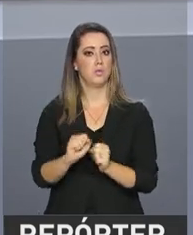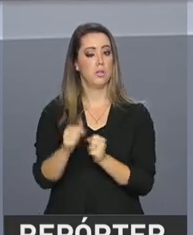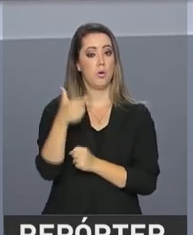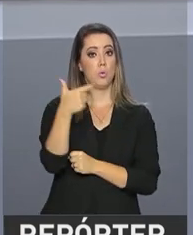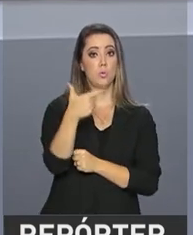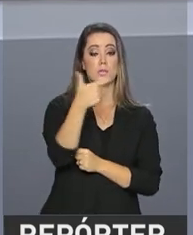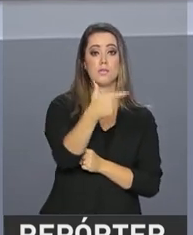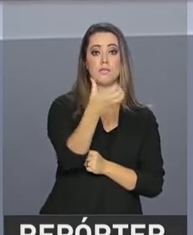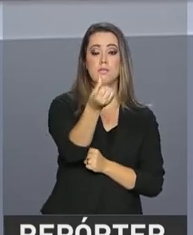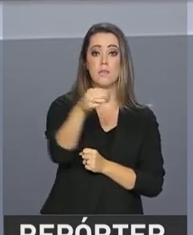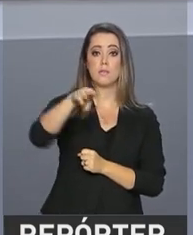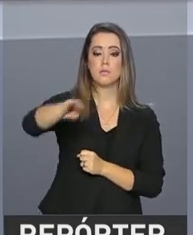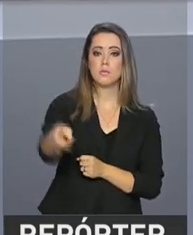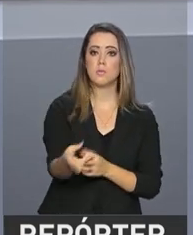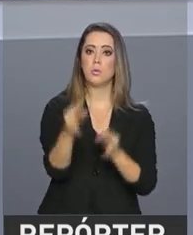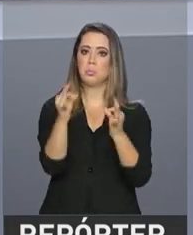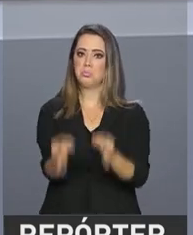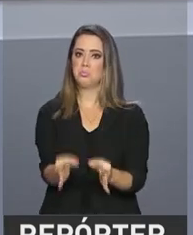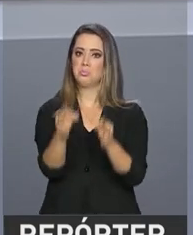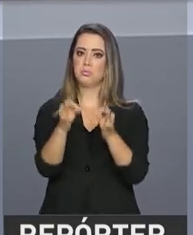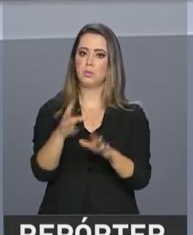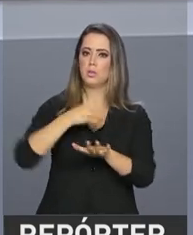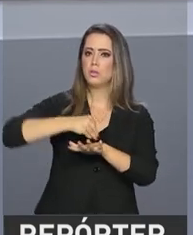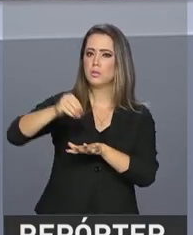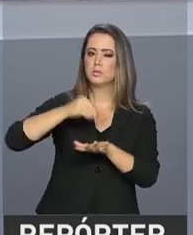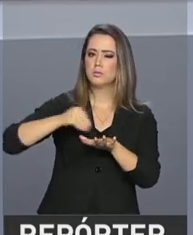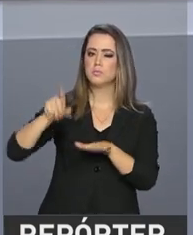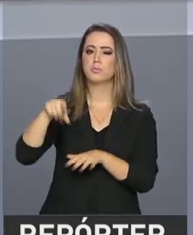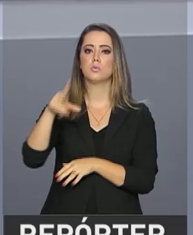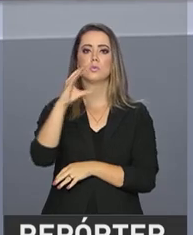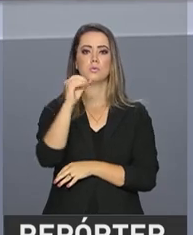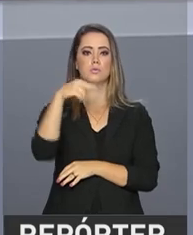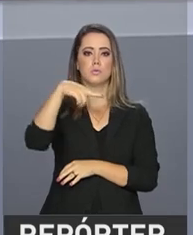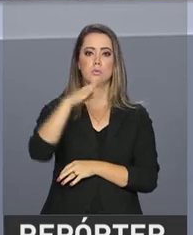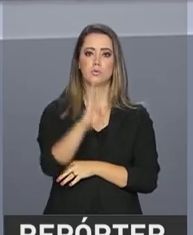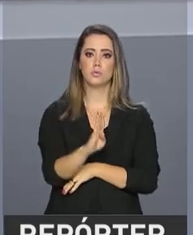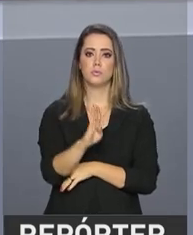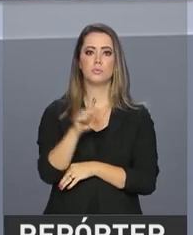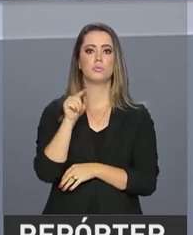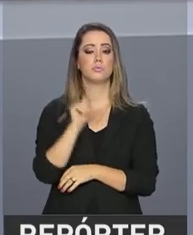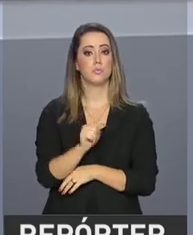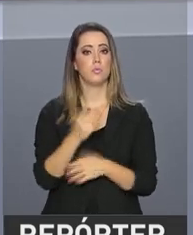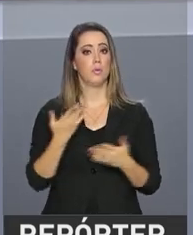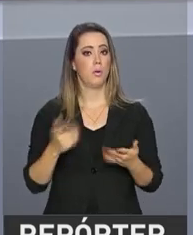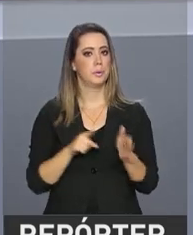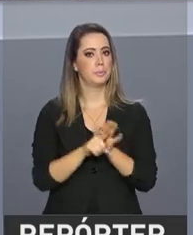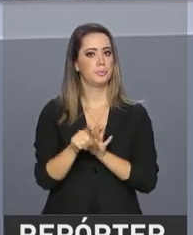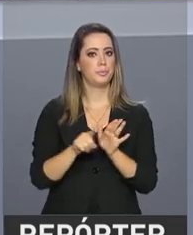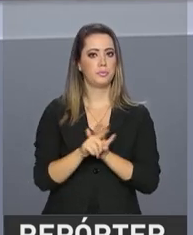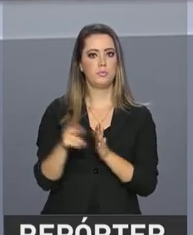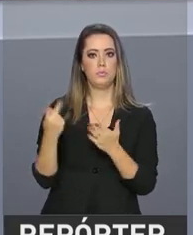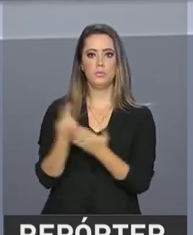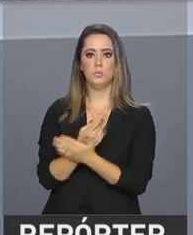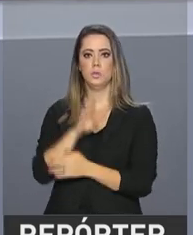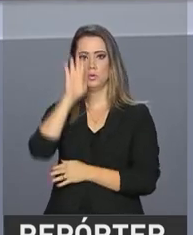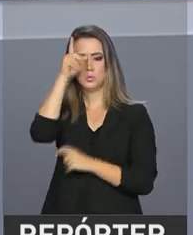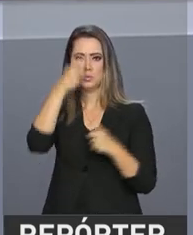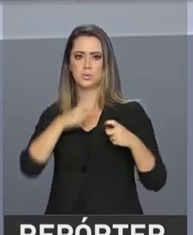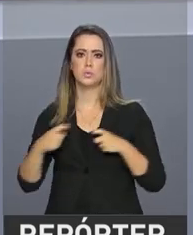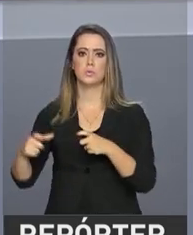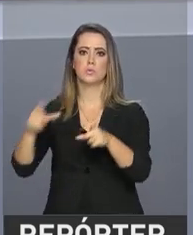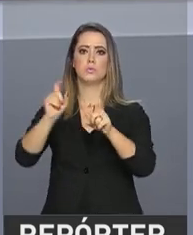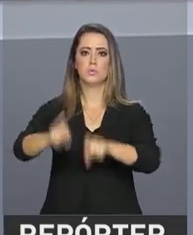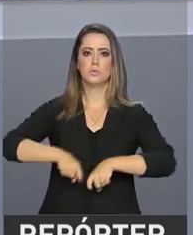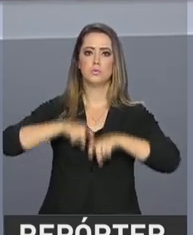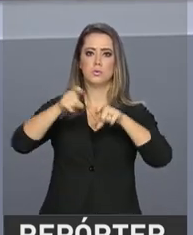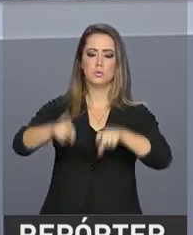vinte e seis milhões de toneladas as informações são da conab companhia nacional de abastecimento ea pesquisa foi feita nos principais centros